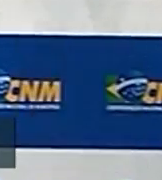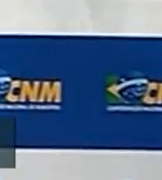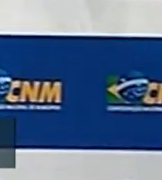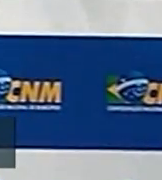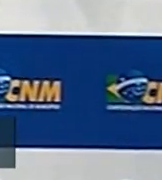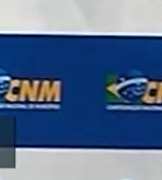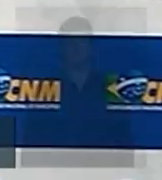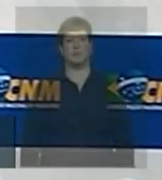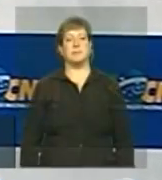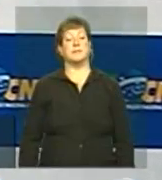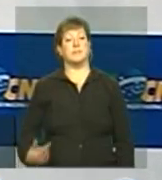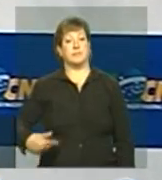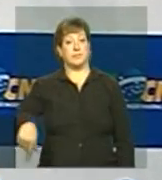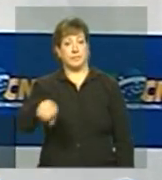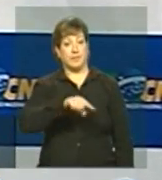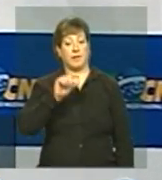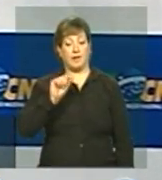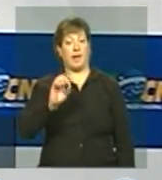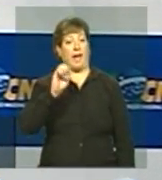Serão